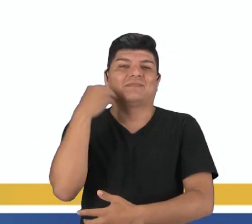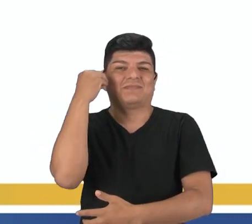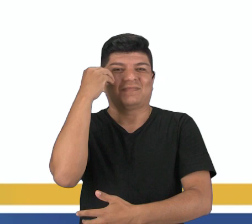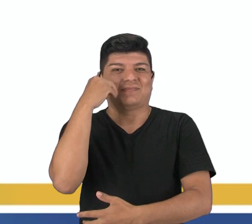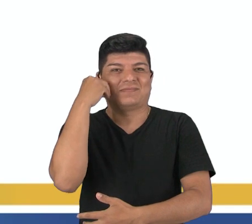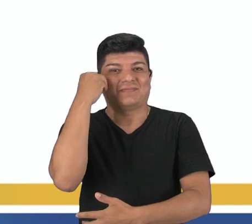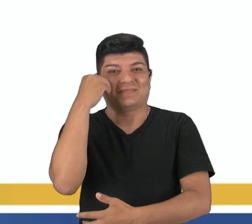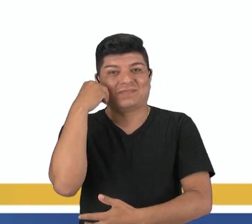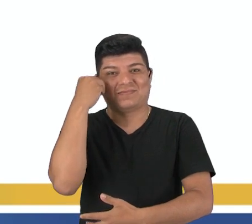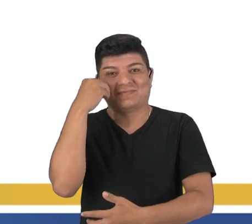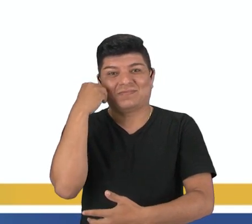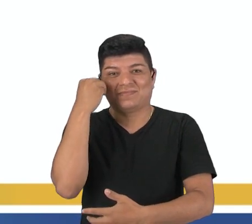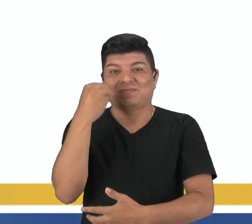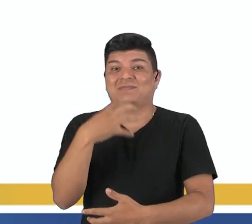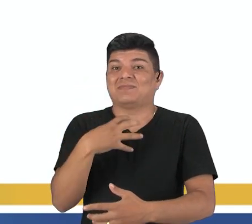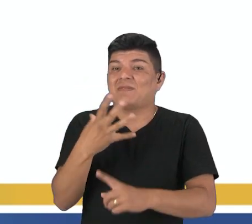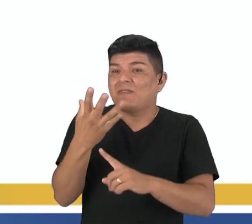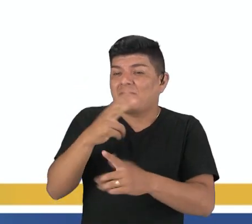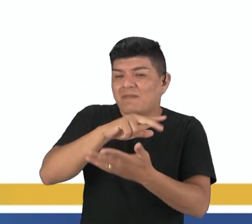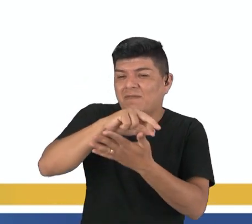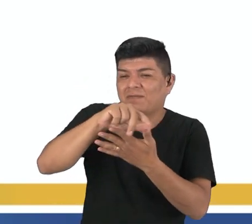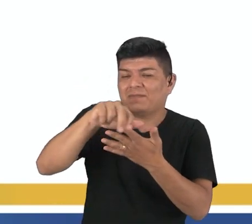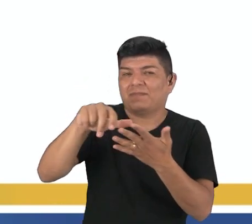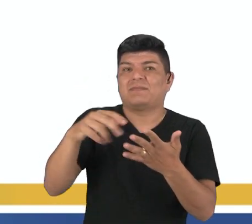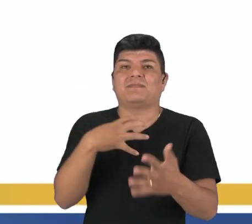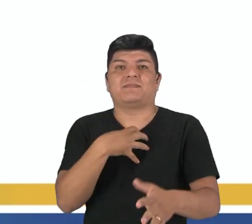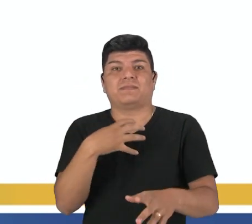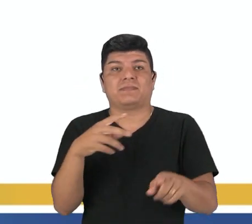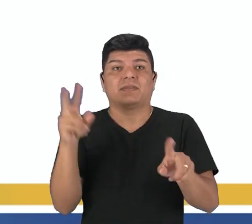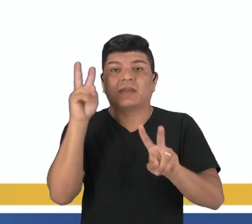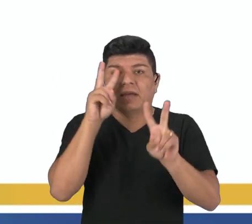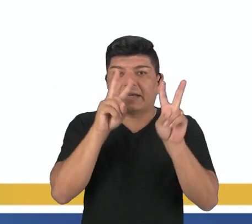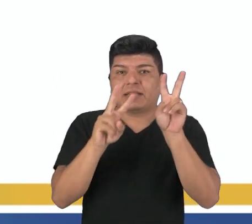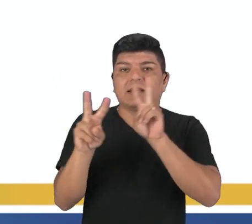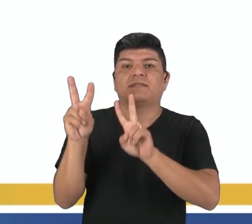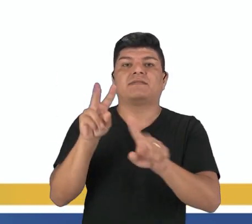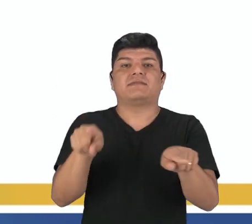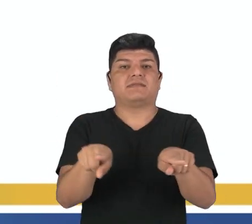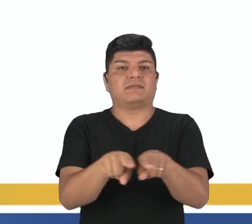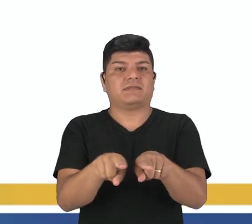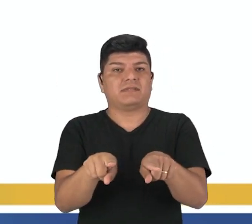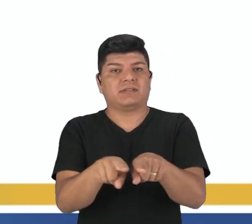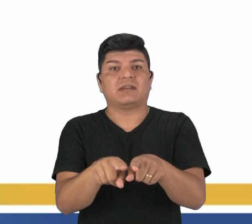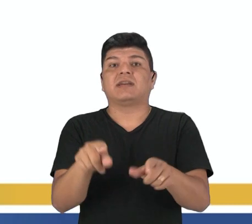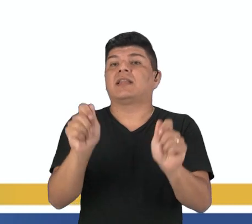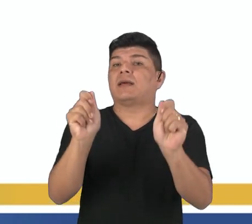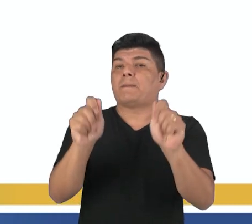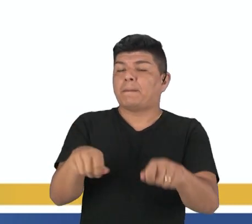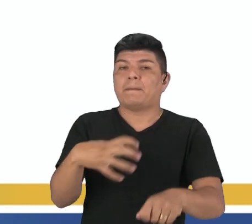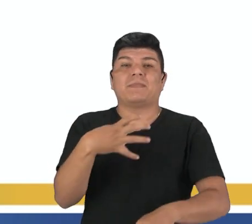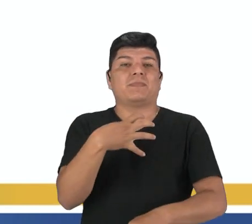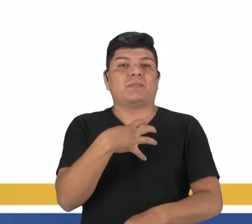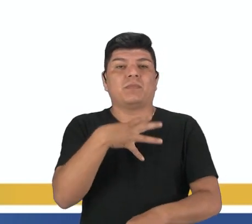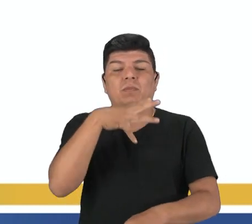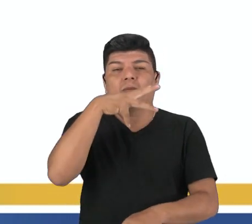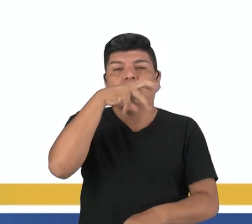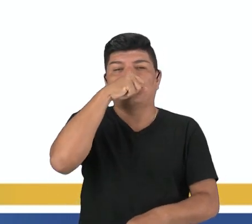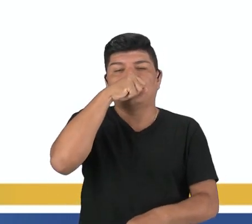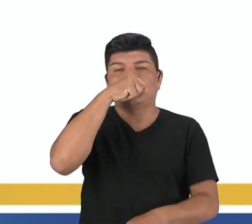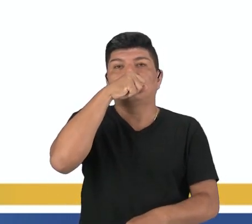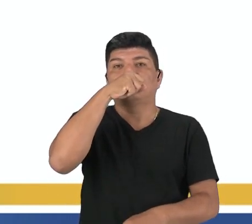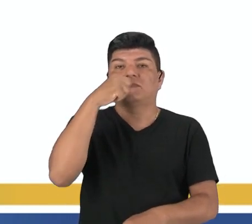experiência multissensorial, porque além dela ver o objeto, ela pode sentir o odor